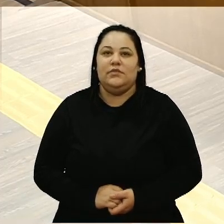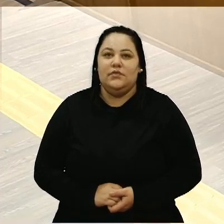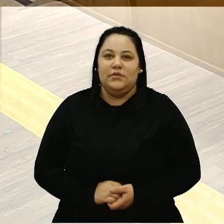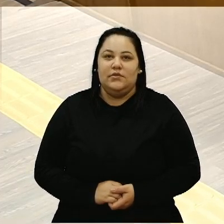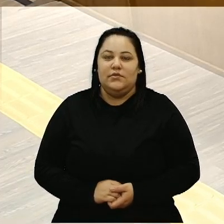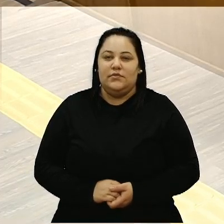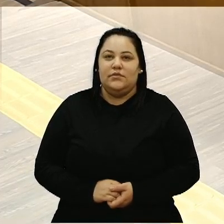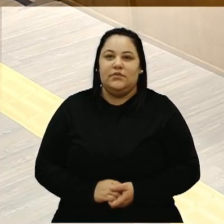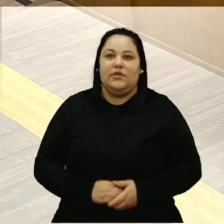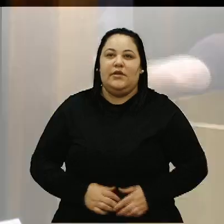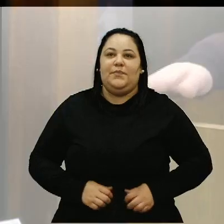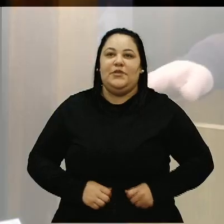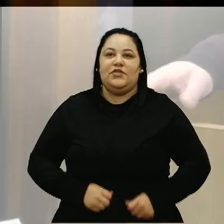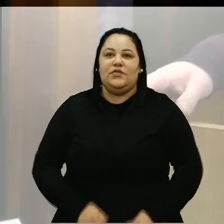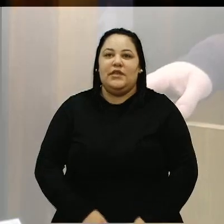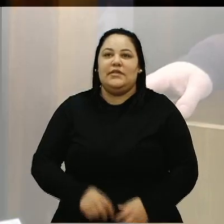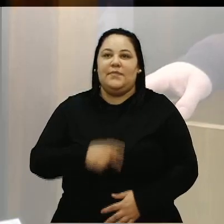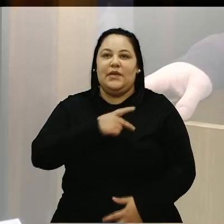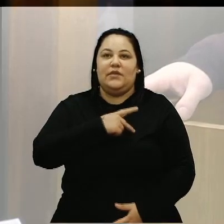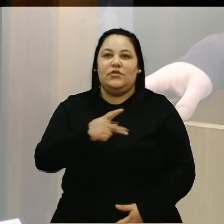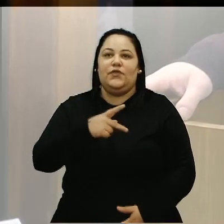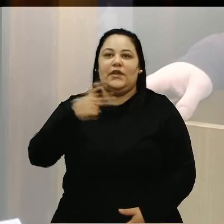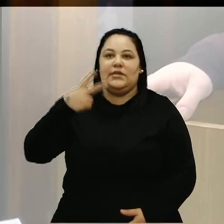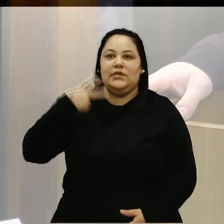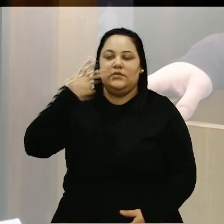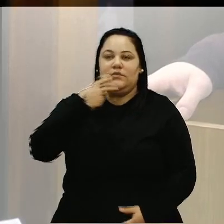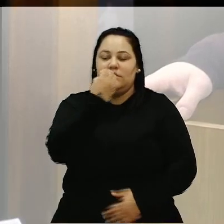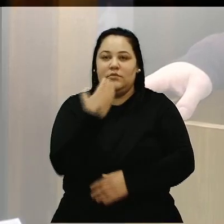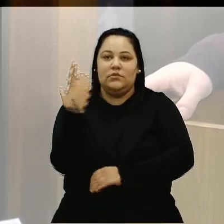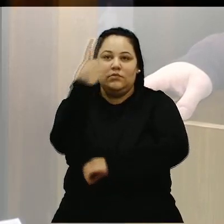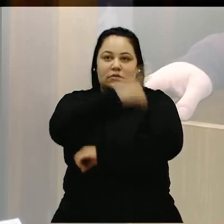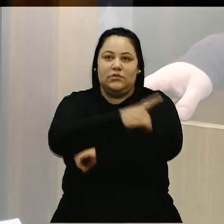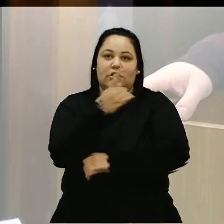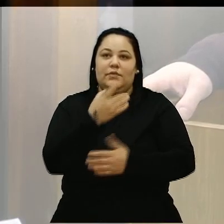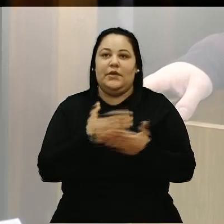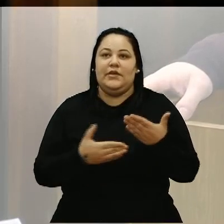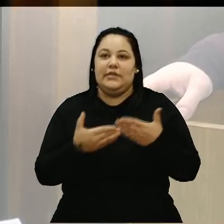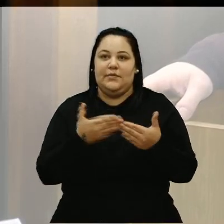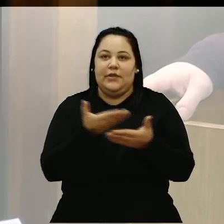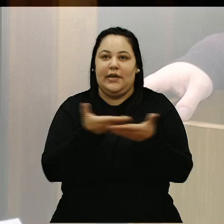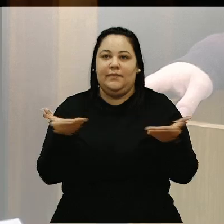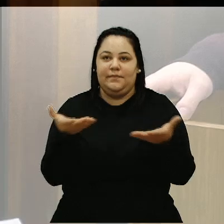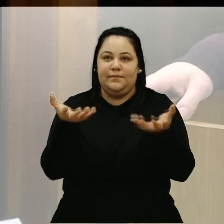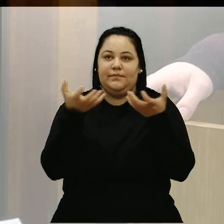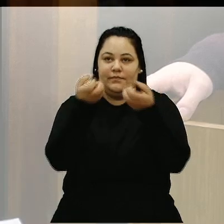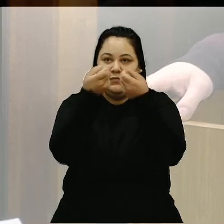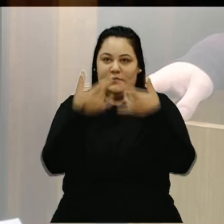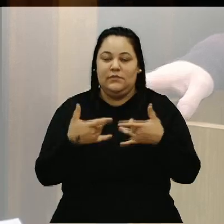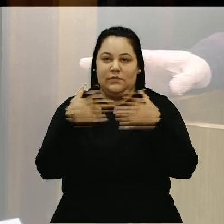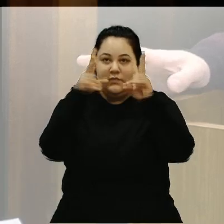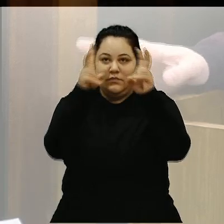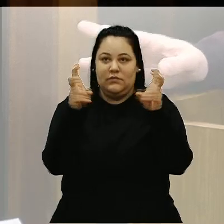Senhora presidente, senhoras e senhores vereadores, bom dia a todos. Quero aqui trazer dois assuntos.